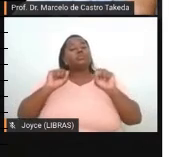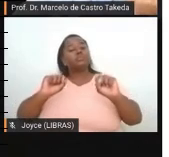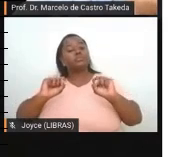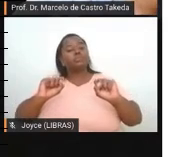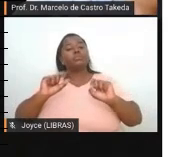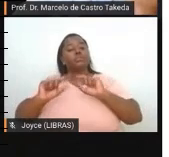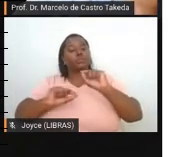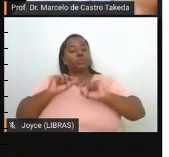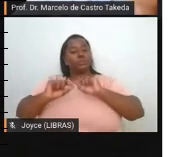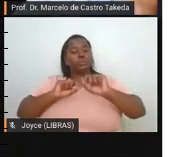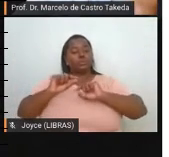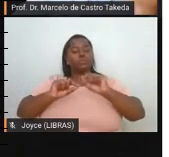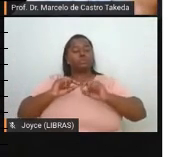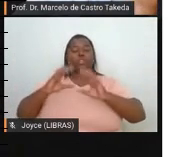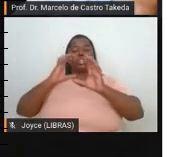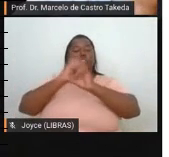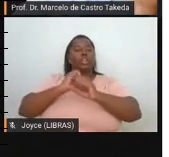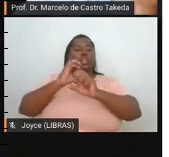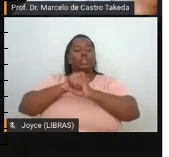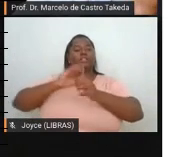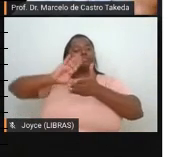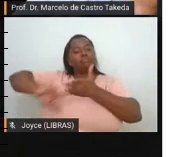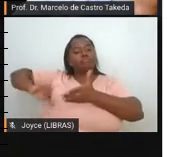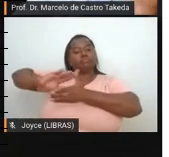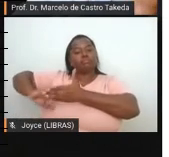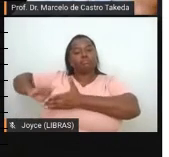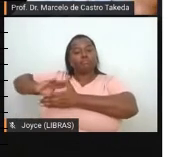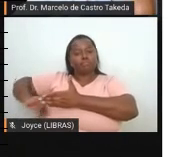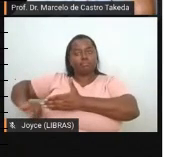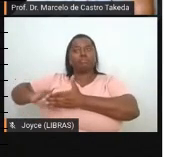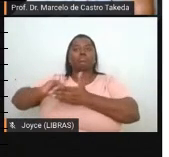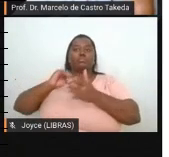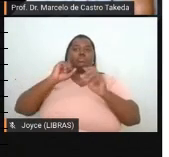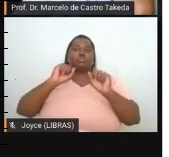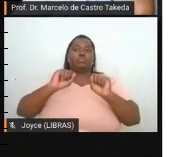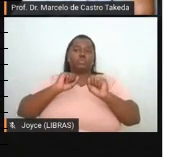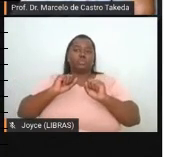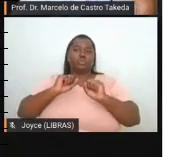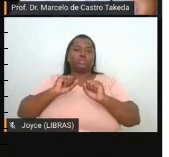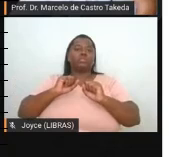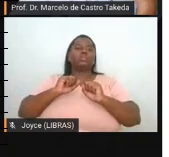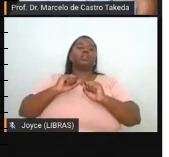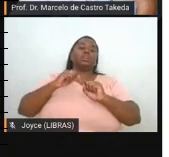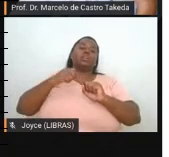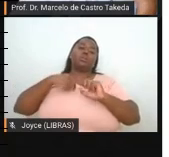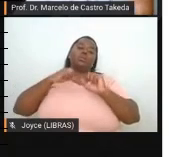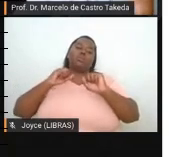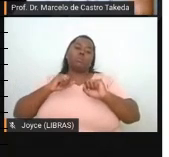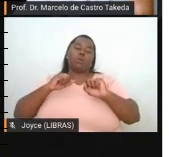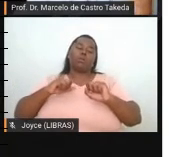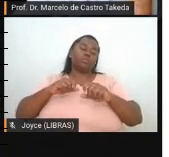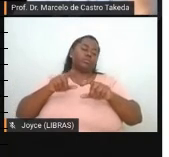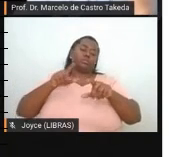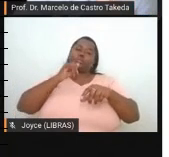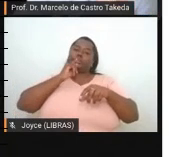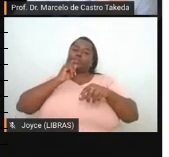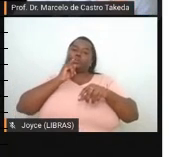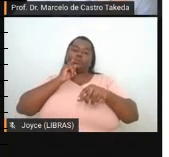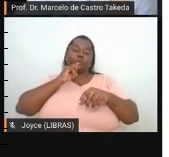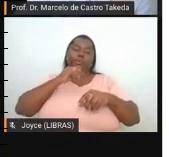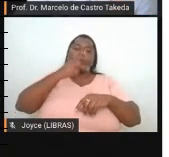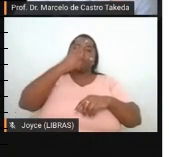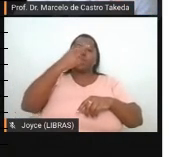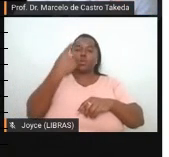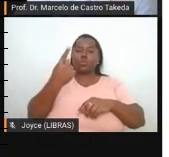descartar notas. Então, tem aqui uma opção que ficou coberta pela janela, mas eu posso descartar. Se eu tenho, por exemplo, P1, P2